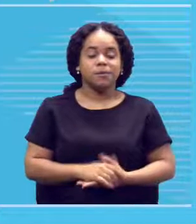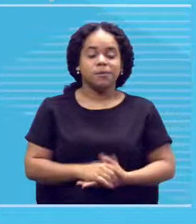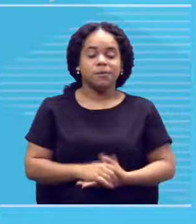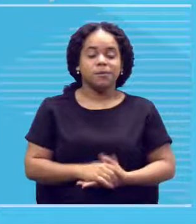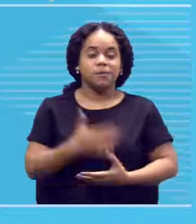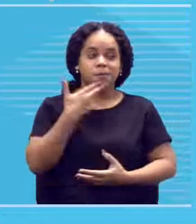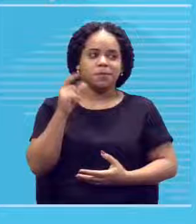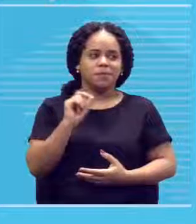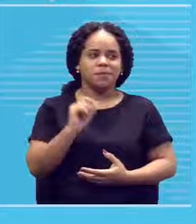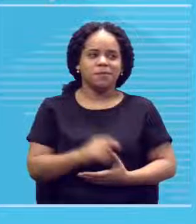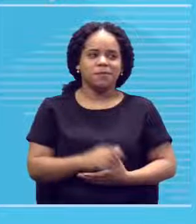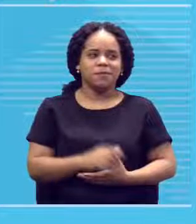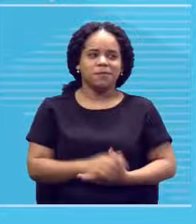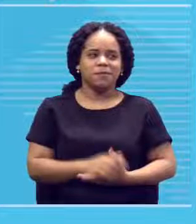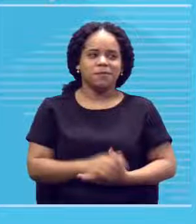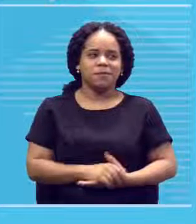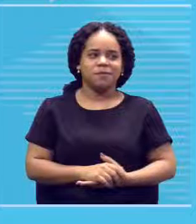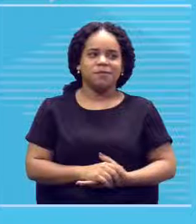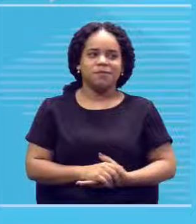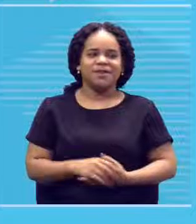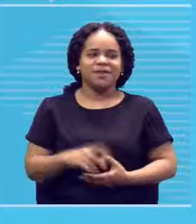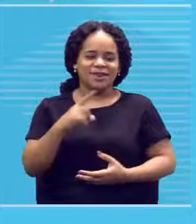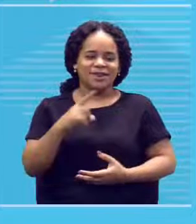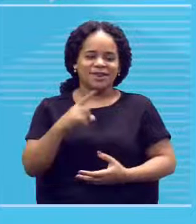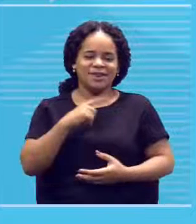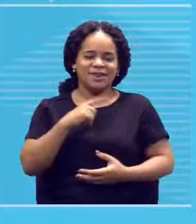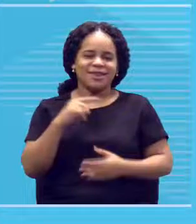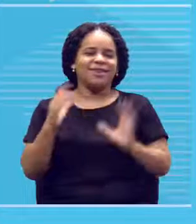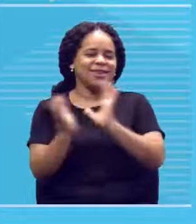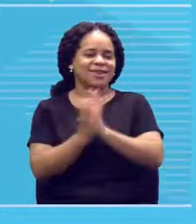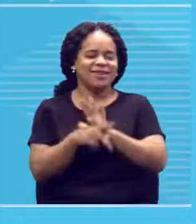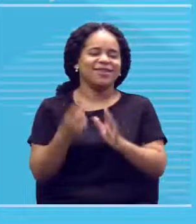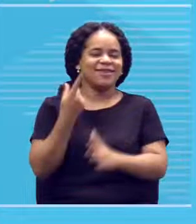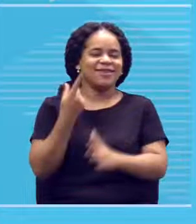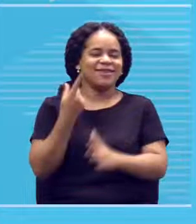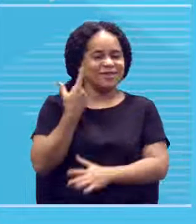melhor de tudo Andressa só com povo estrivada